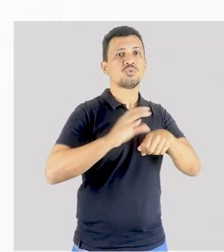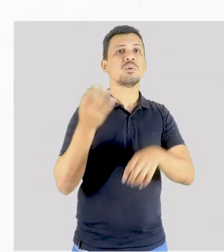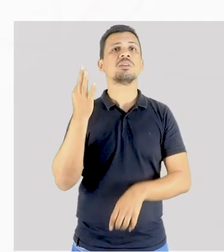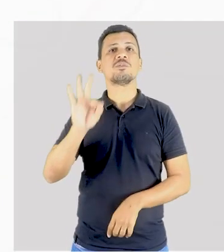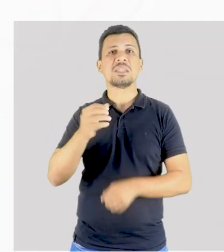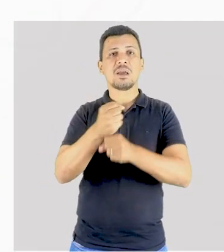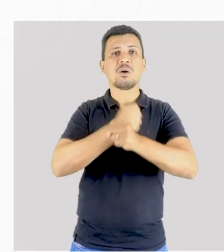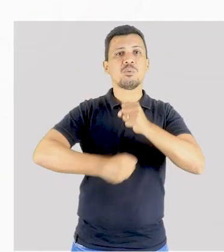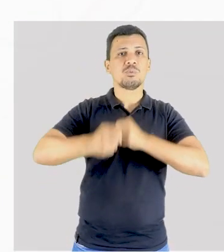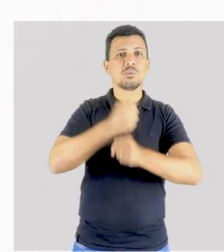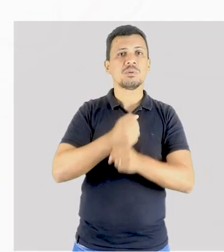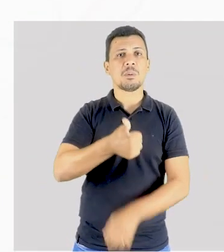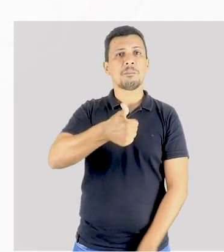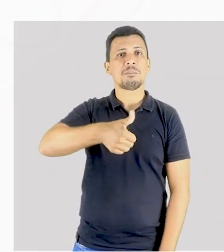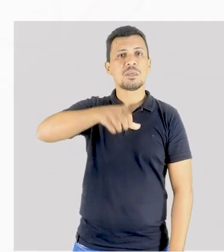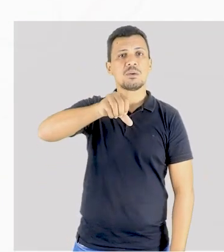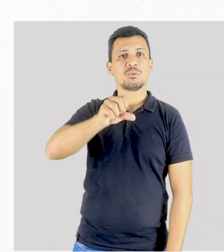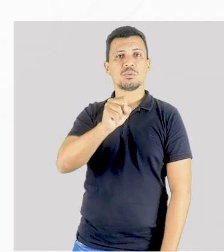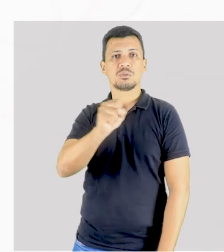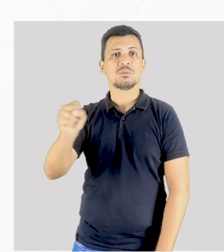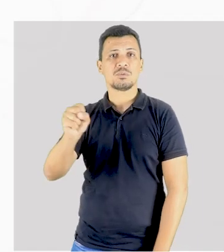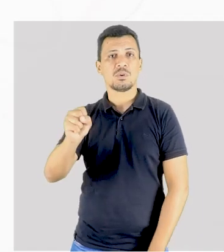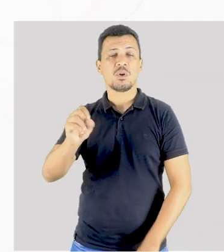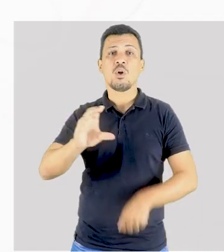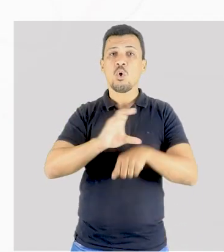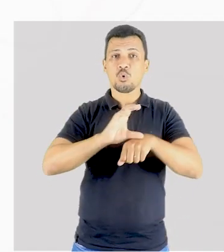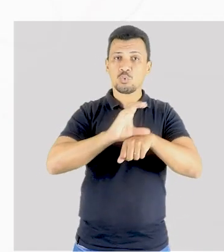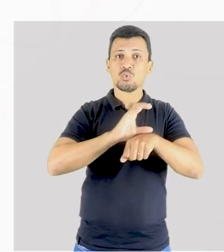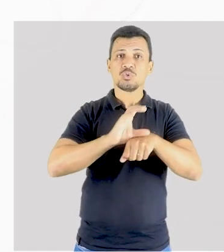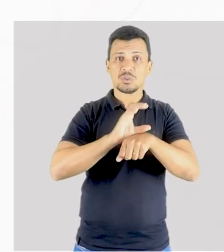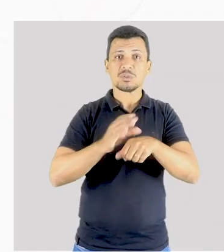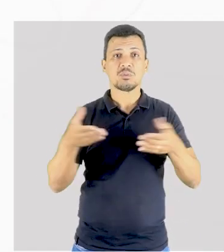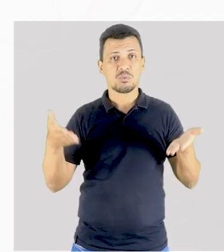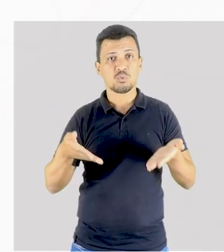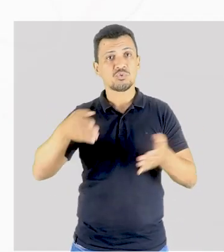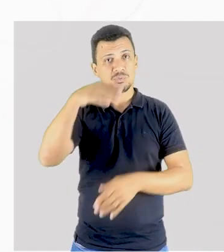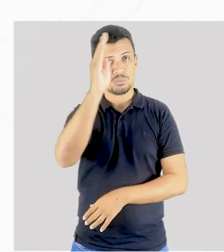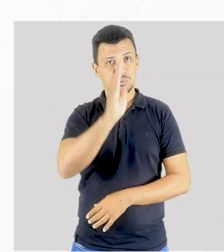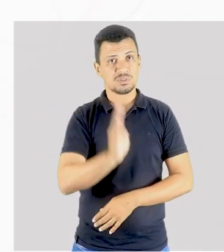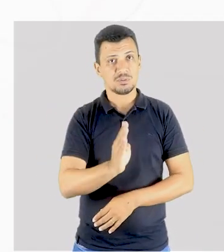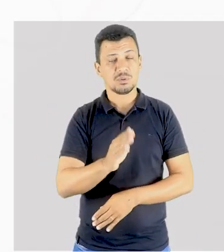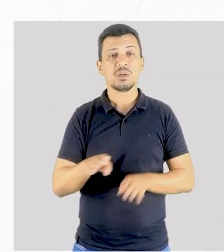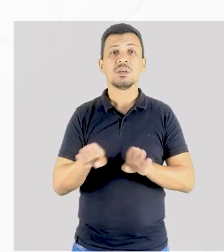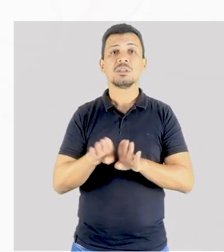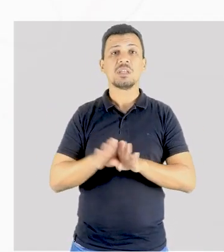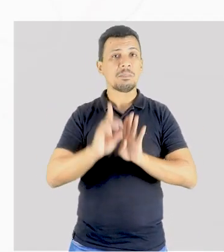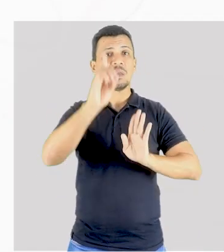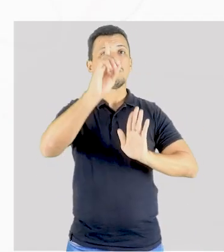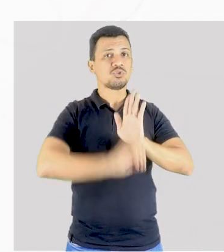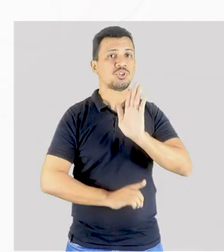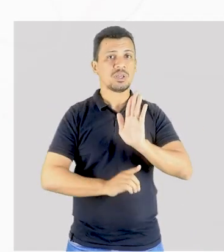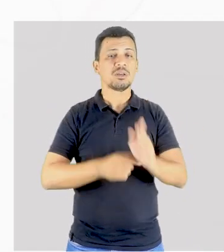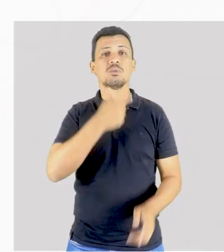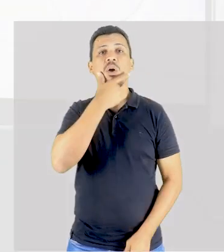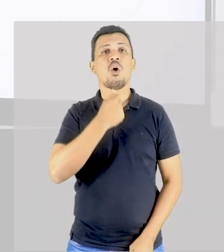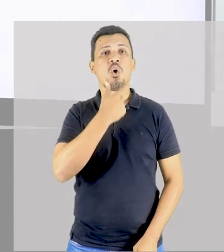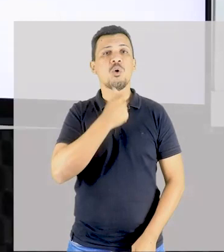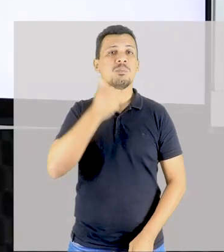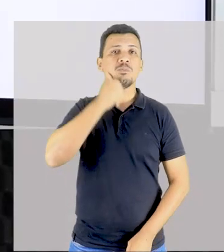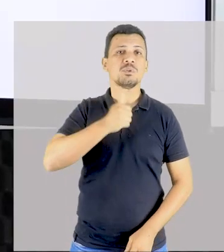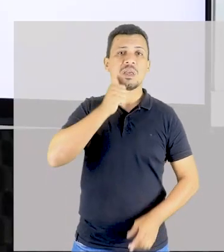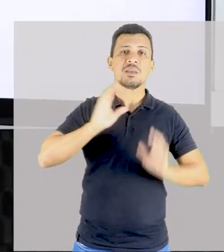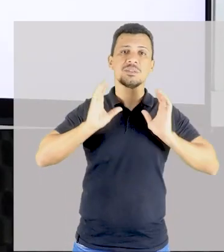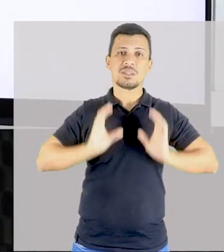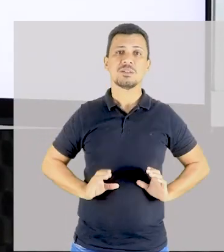88 a constituição que está em vigência até hoje no Brasil e também direito de cidadãos e cidadãs assim como a